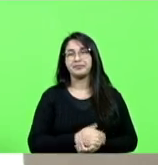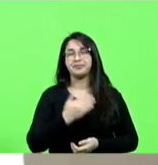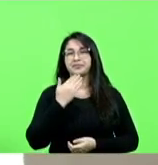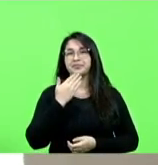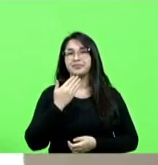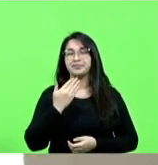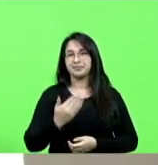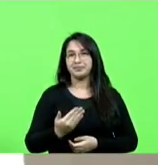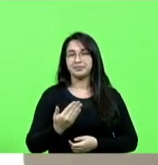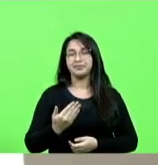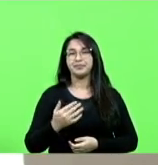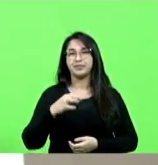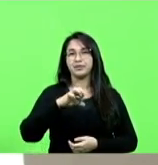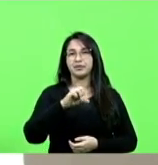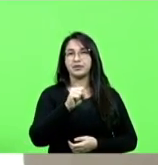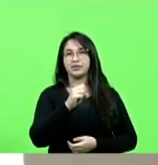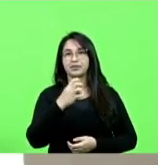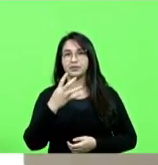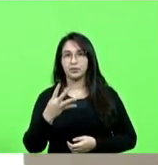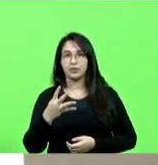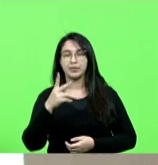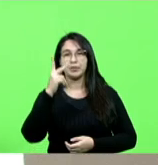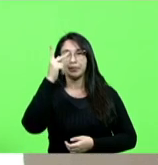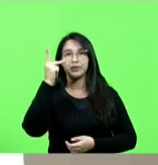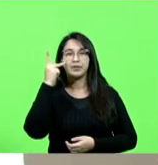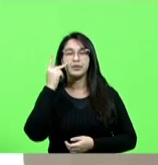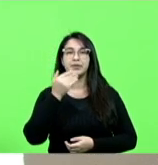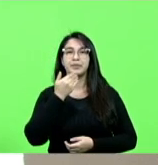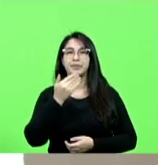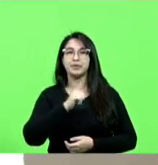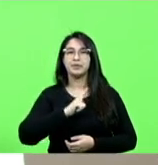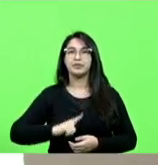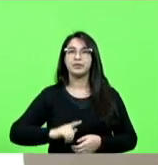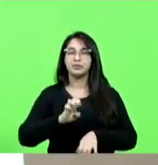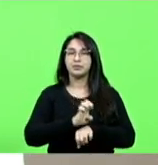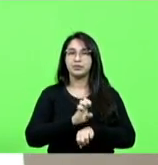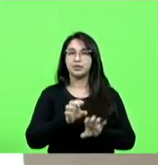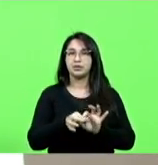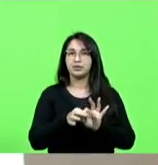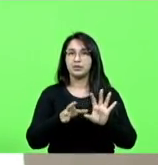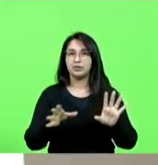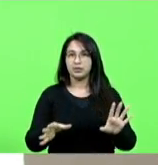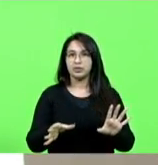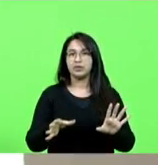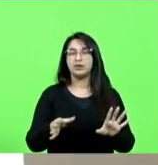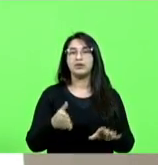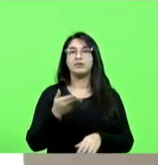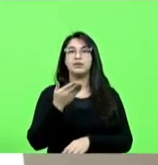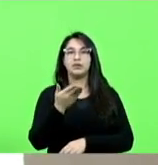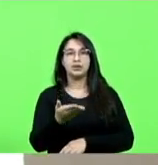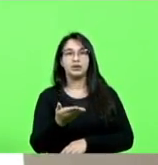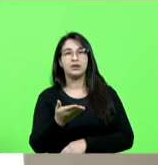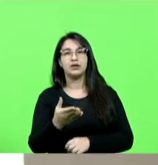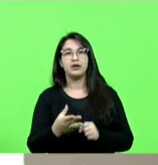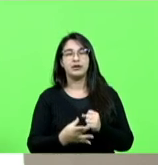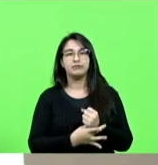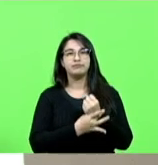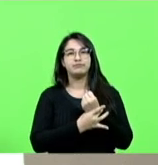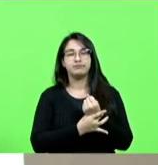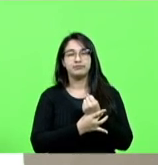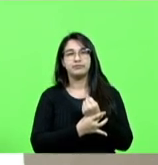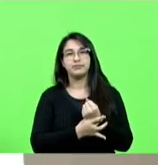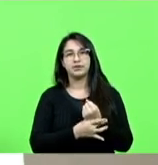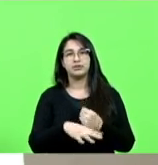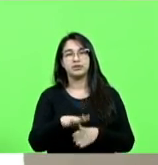Requerimento 984, autor, deputada Paulinha, solicitando ao governador de Estado a liberação do Fundo de Garantia do Tempo de Serviço aos Trabalhadores das